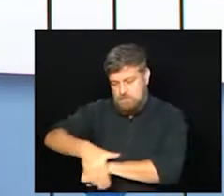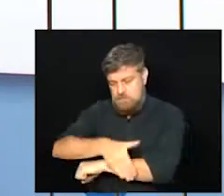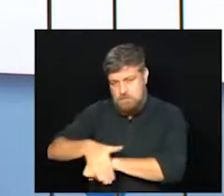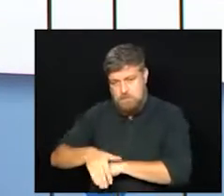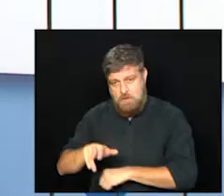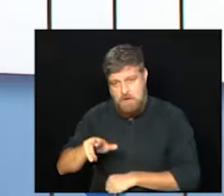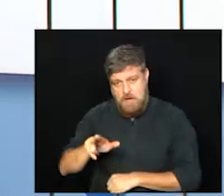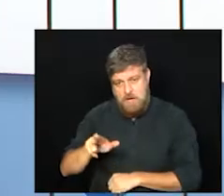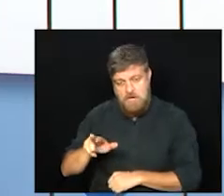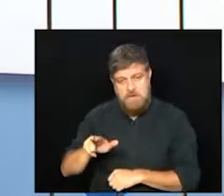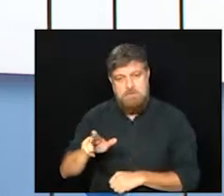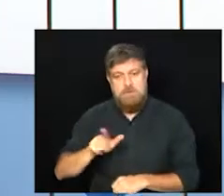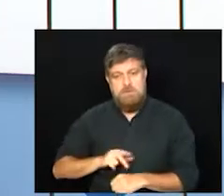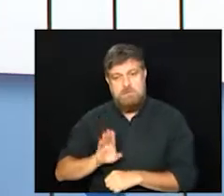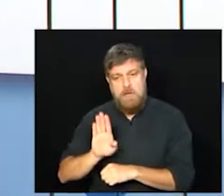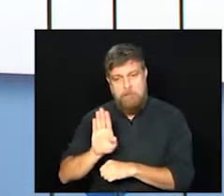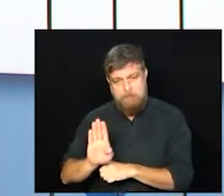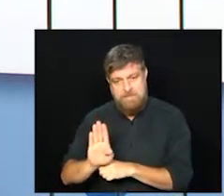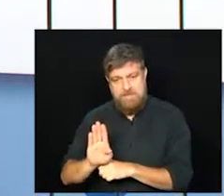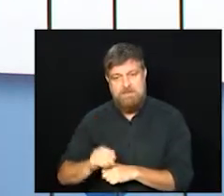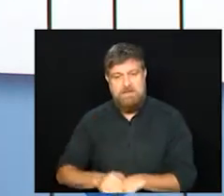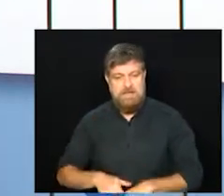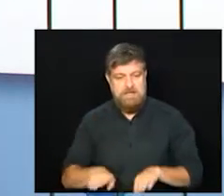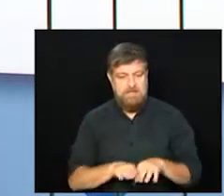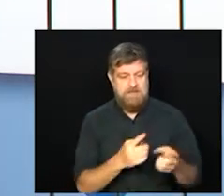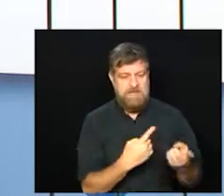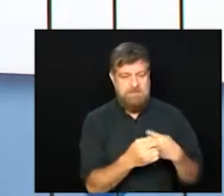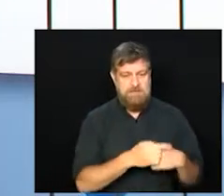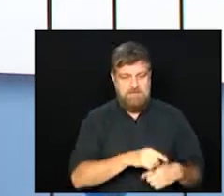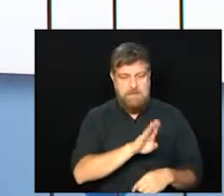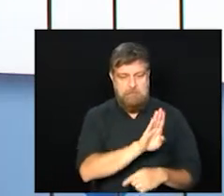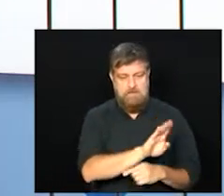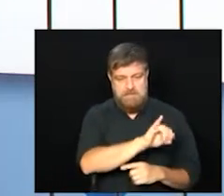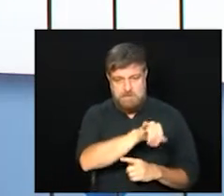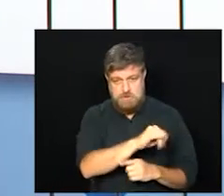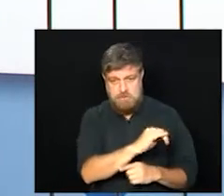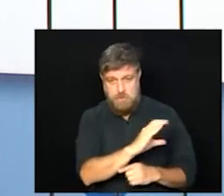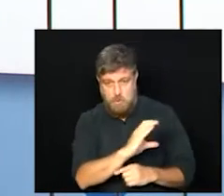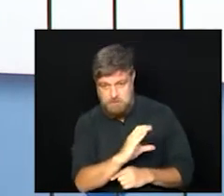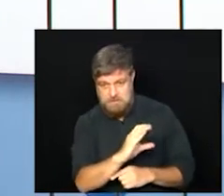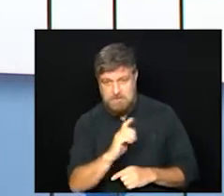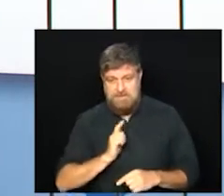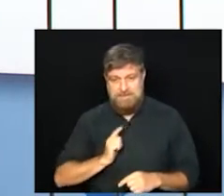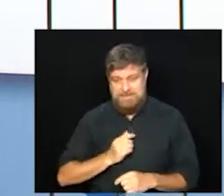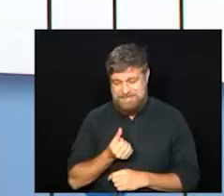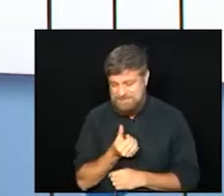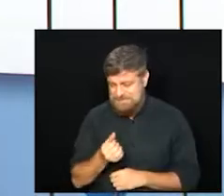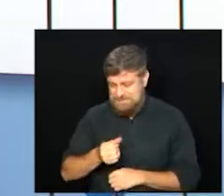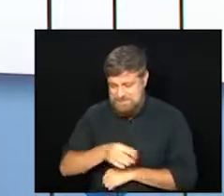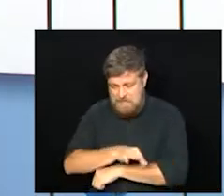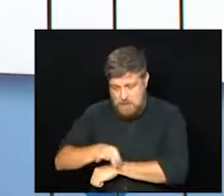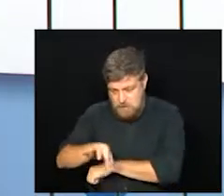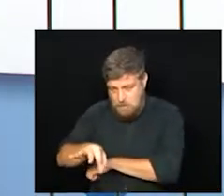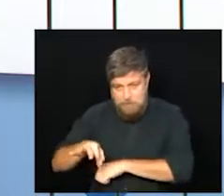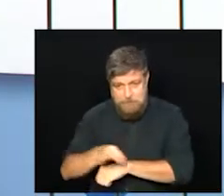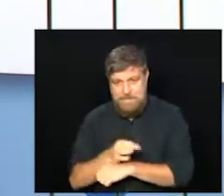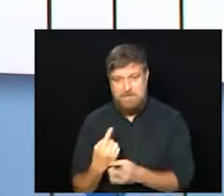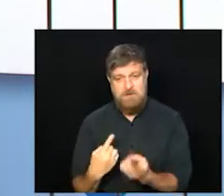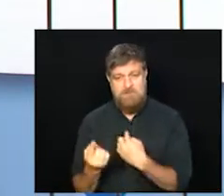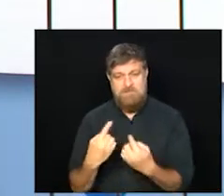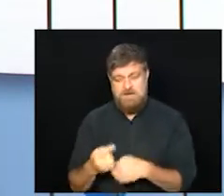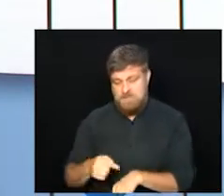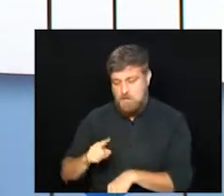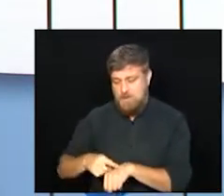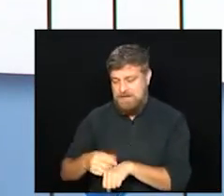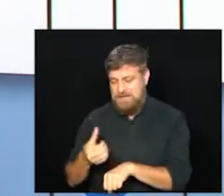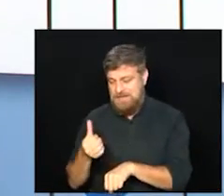Irmãos Berrenbach e a Avenida Benjamin Constant. São 600 metros de faixa exclusiva que funcionam das 6 às